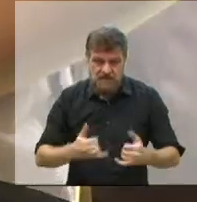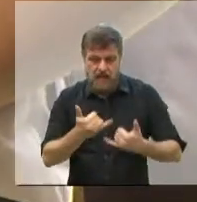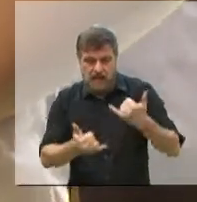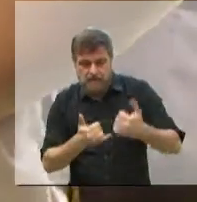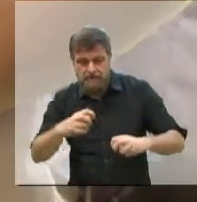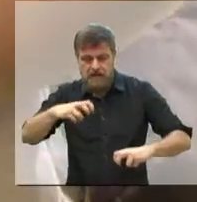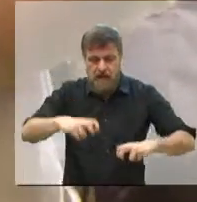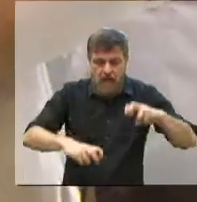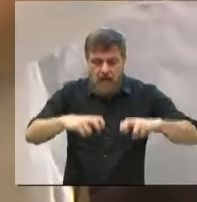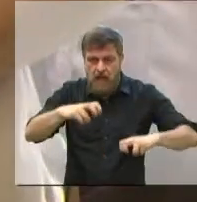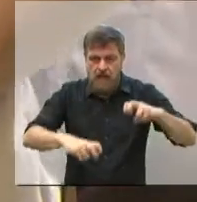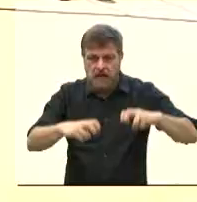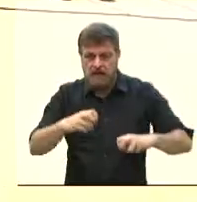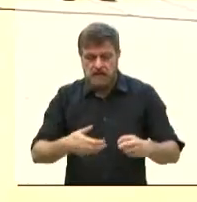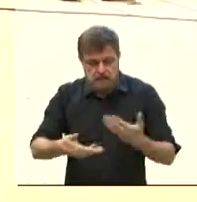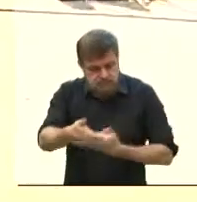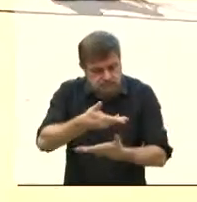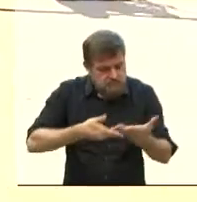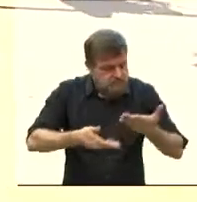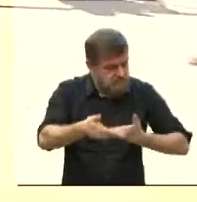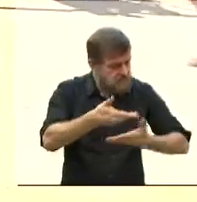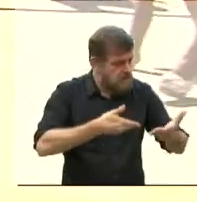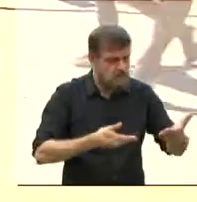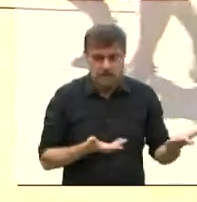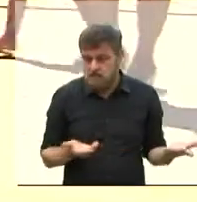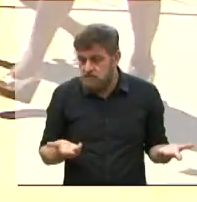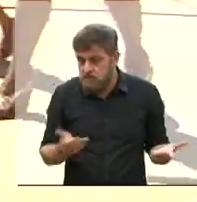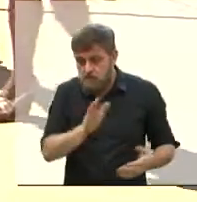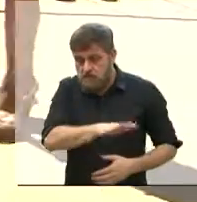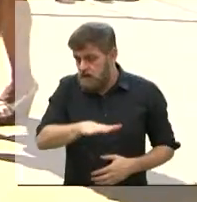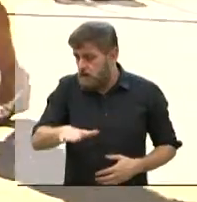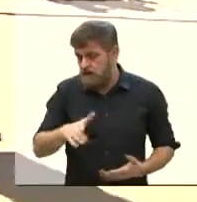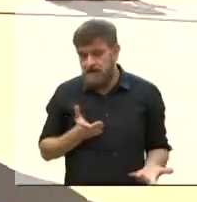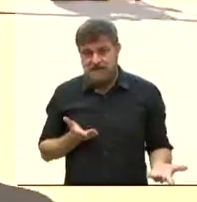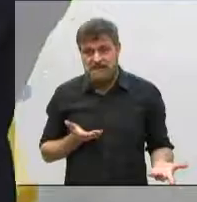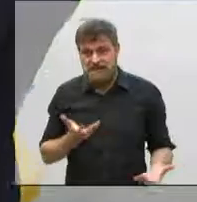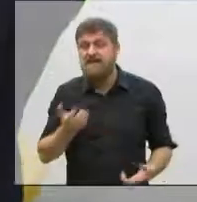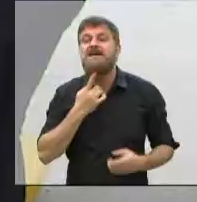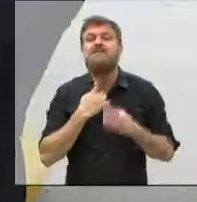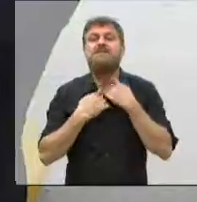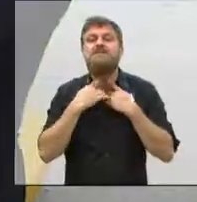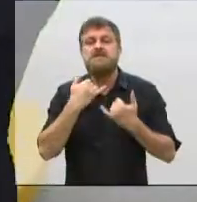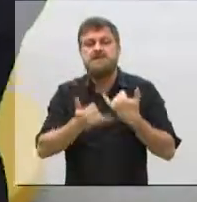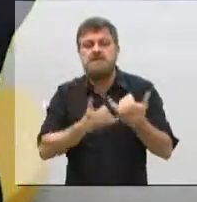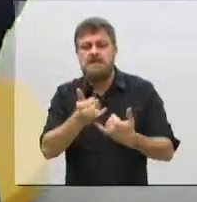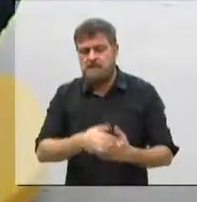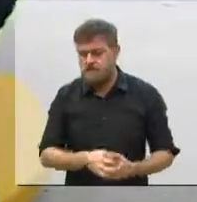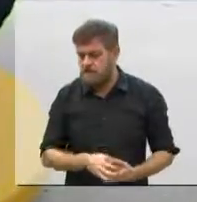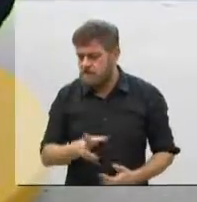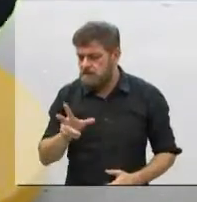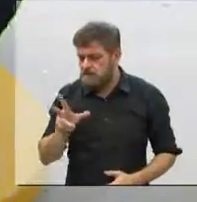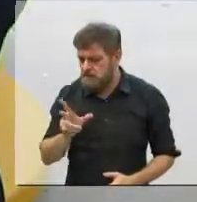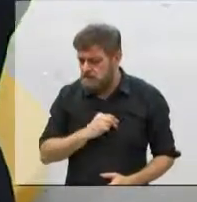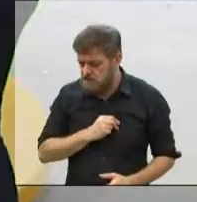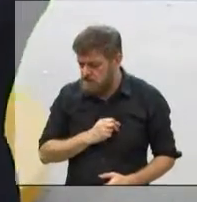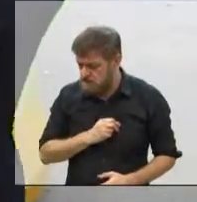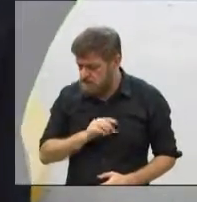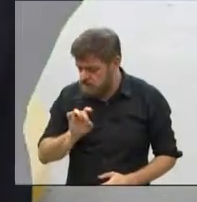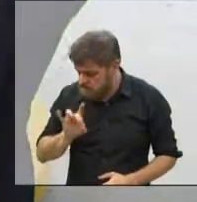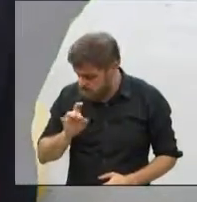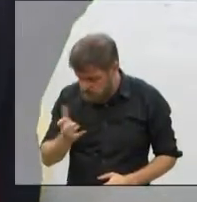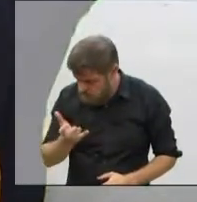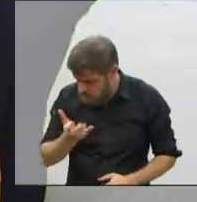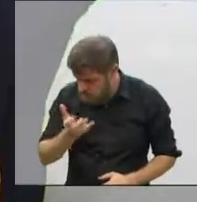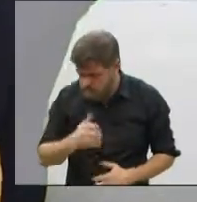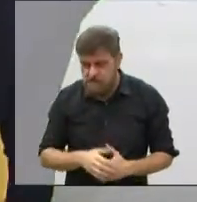pudessem brincar e compartilhar com as outras crianças. E eu falei assim, nossa, mas você quer só isso? É só